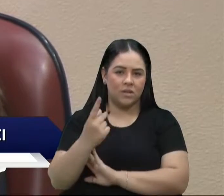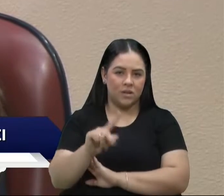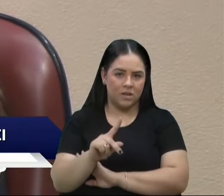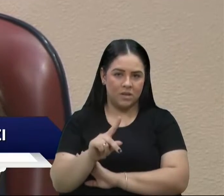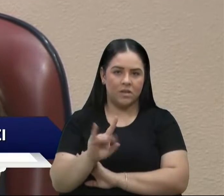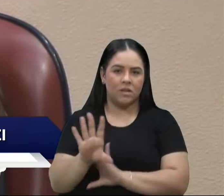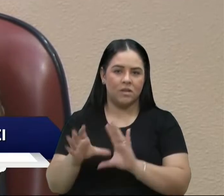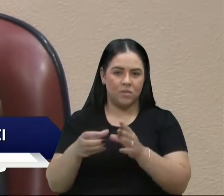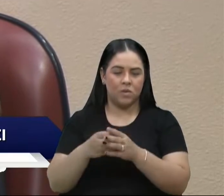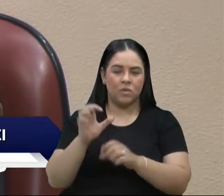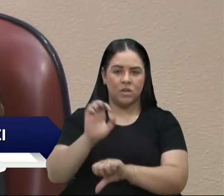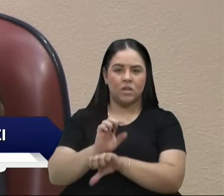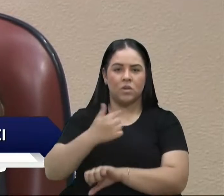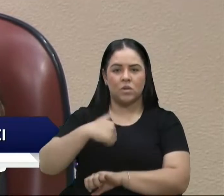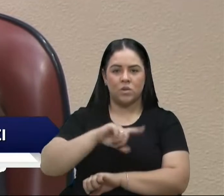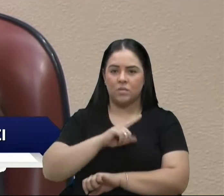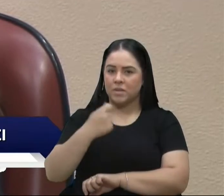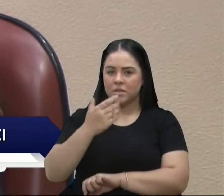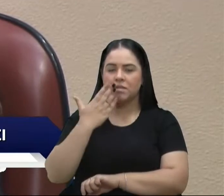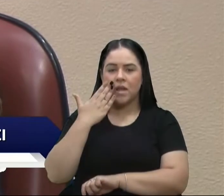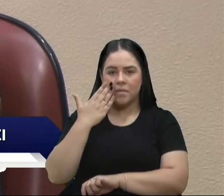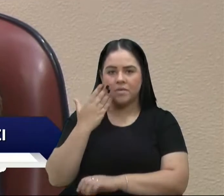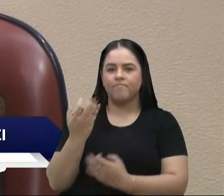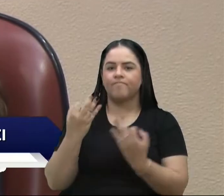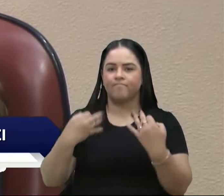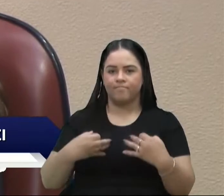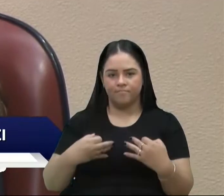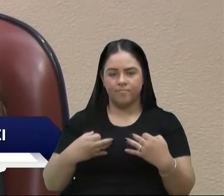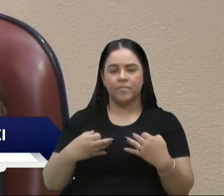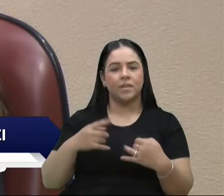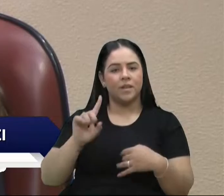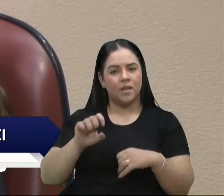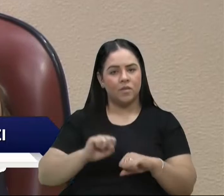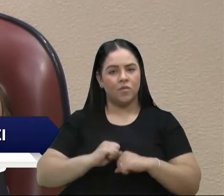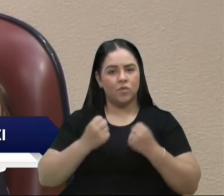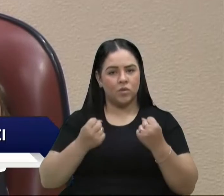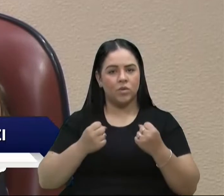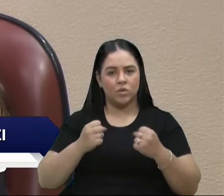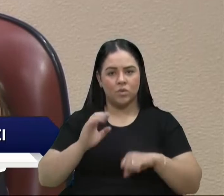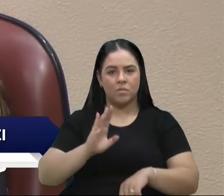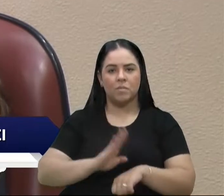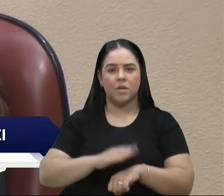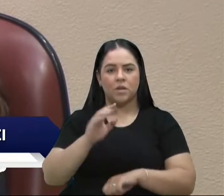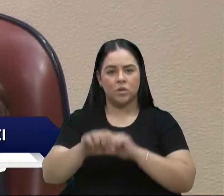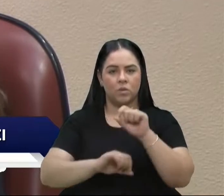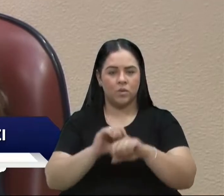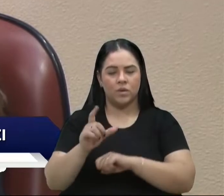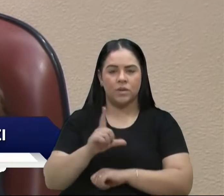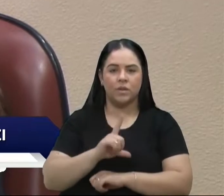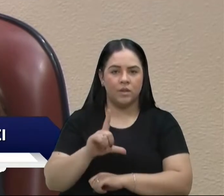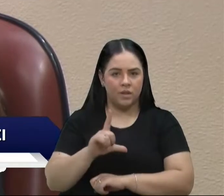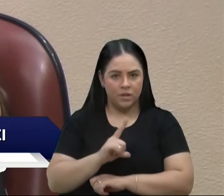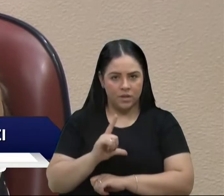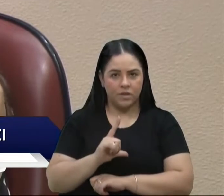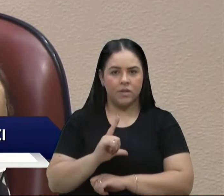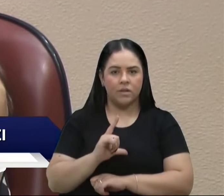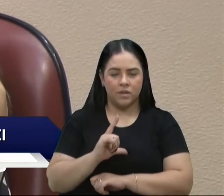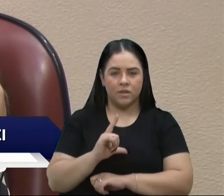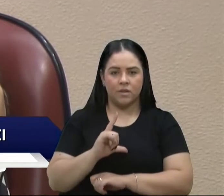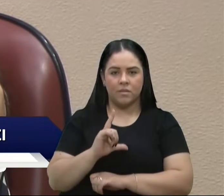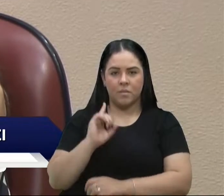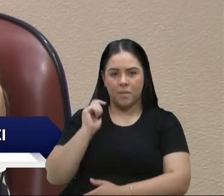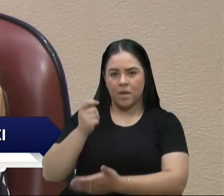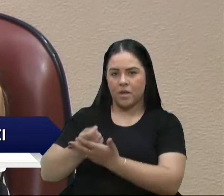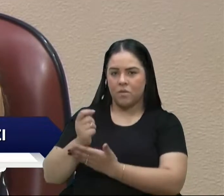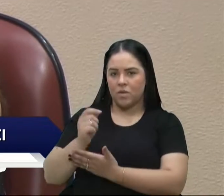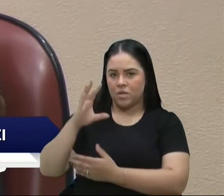do estado, que a gente tem que reconhecer, que foi o esforço de aumentar a subvenção enviada para os